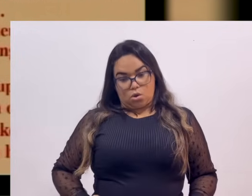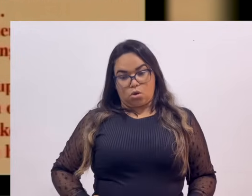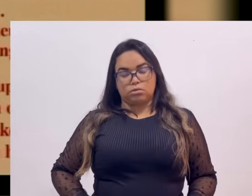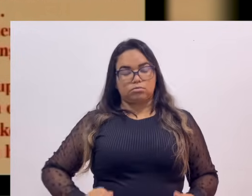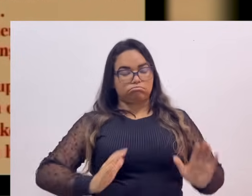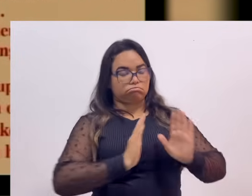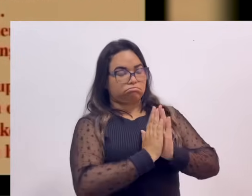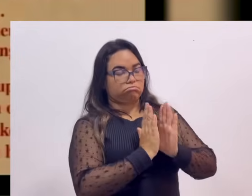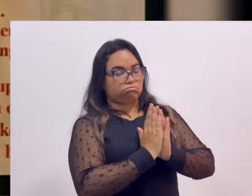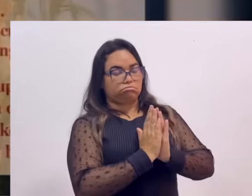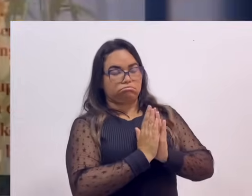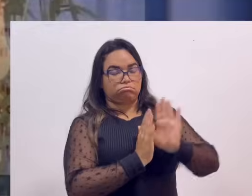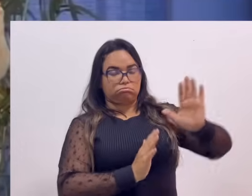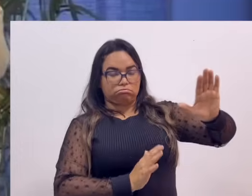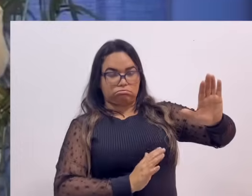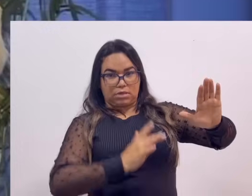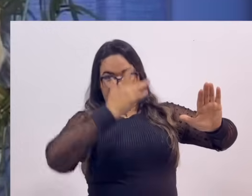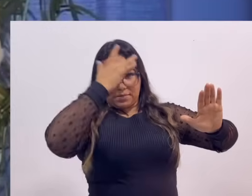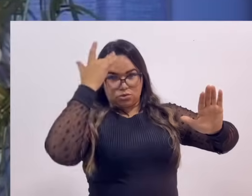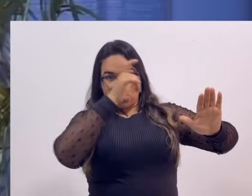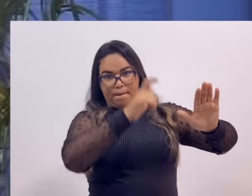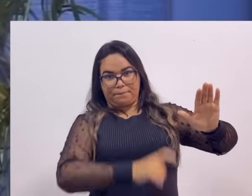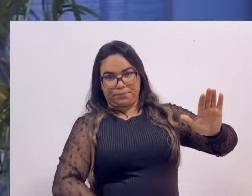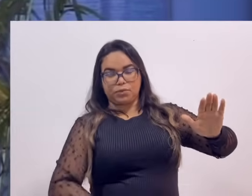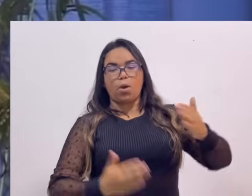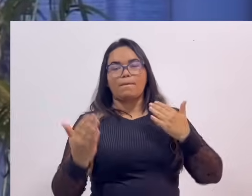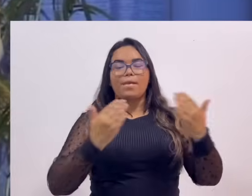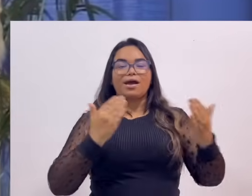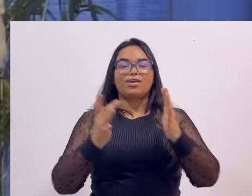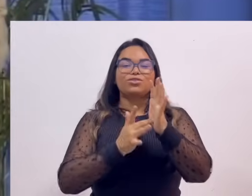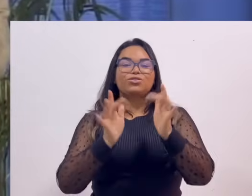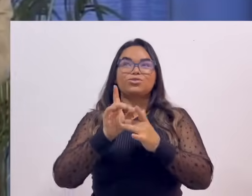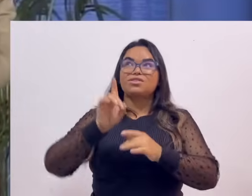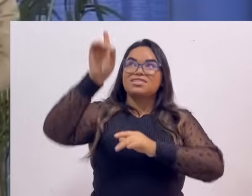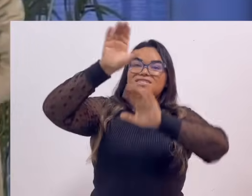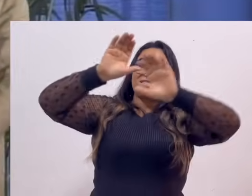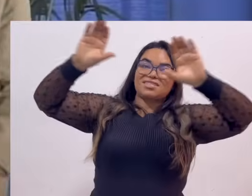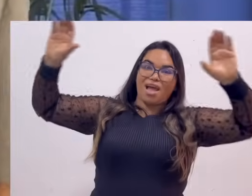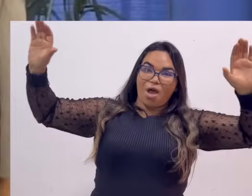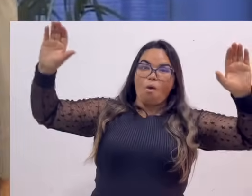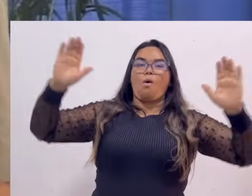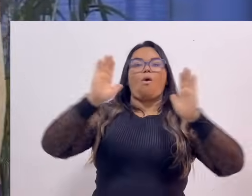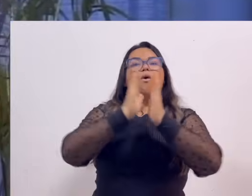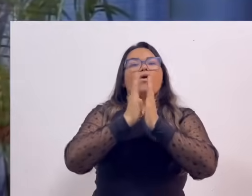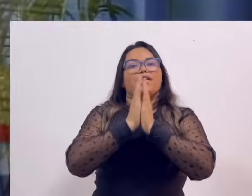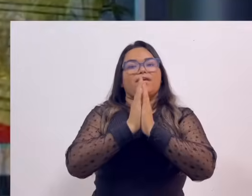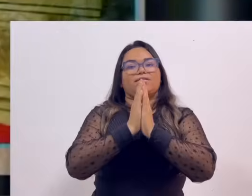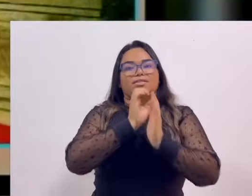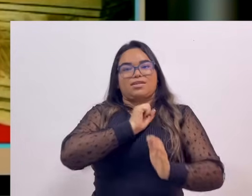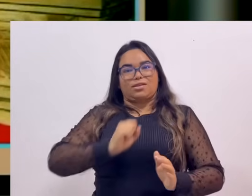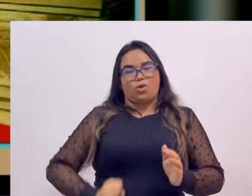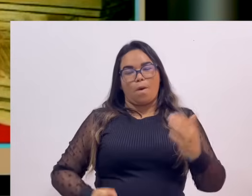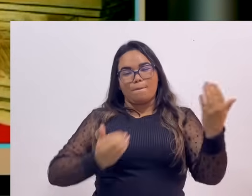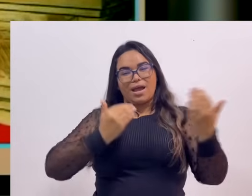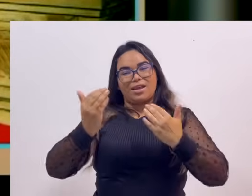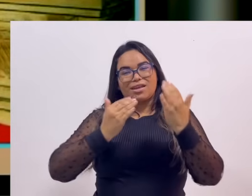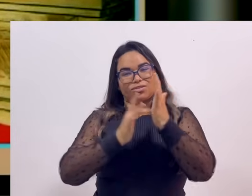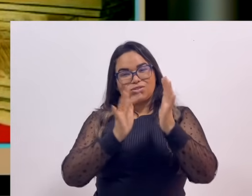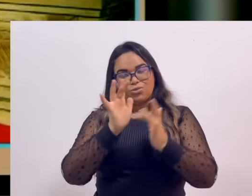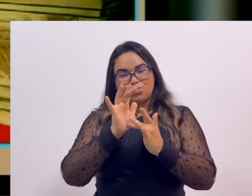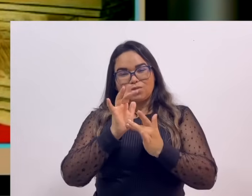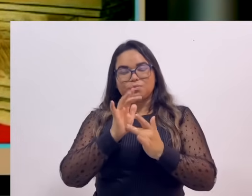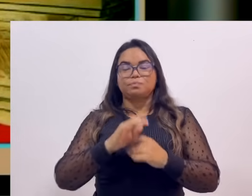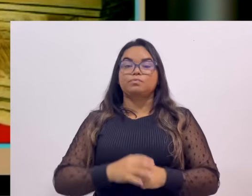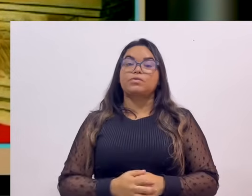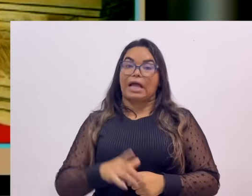faria expiação por essa pessoa como Cristo faz expiação por nós então o sacerdote é um símbolo então o pecado era perdoado há